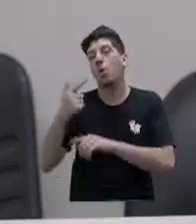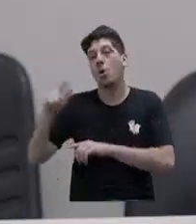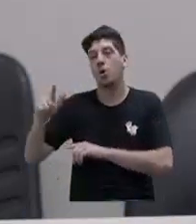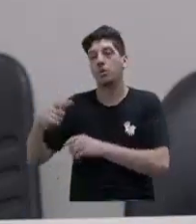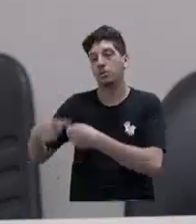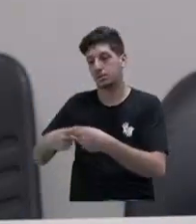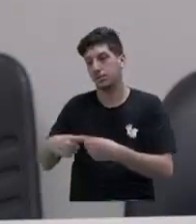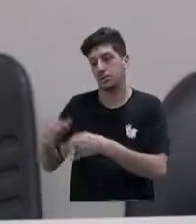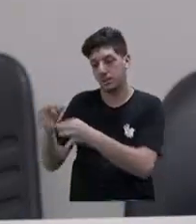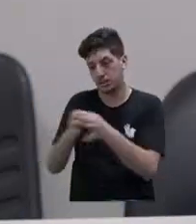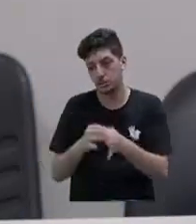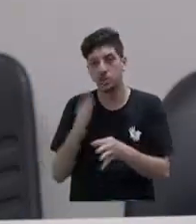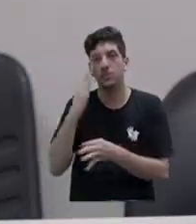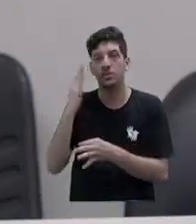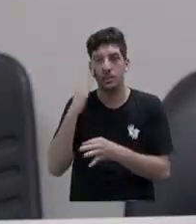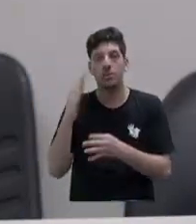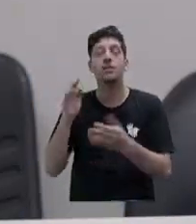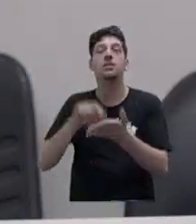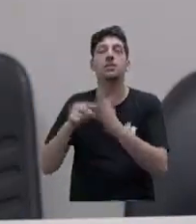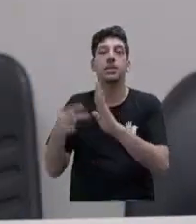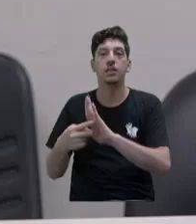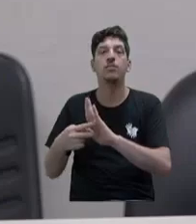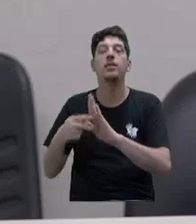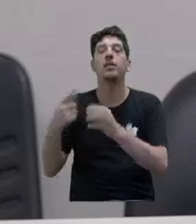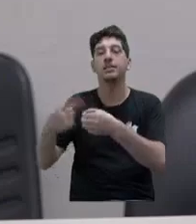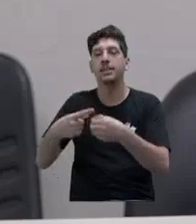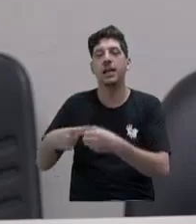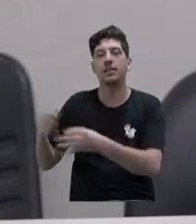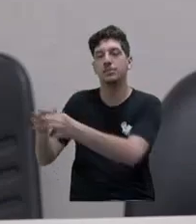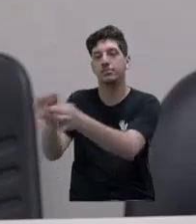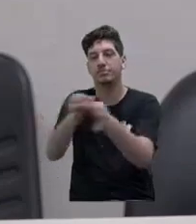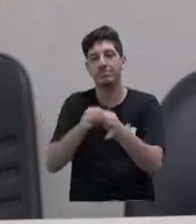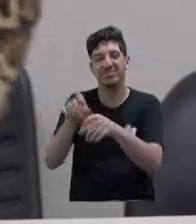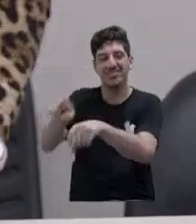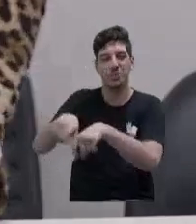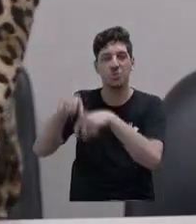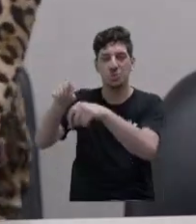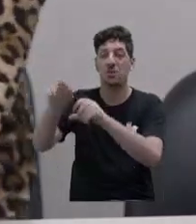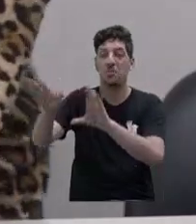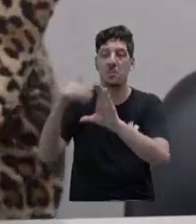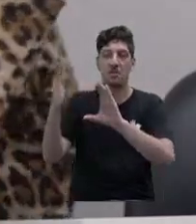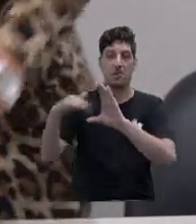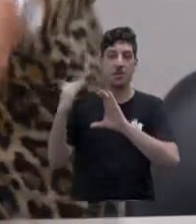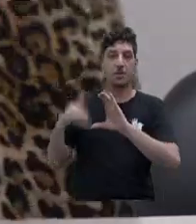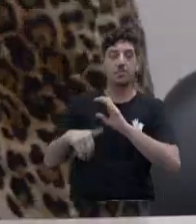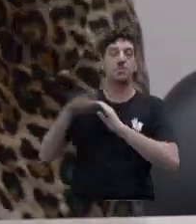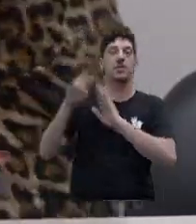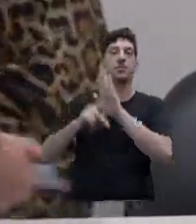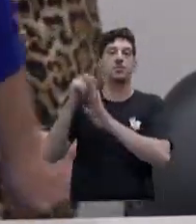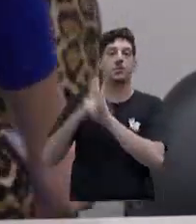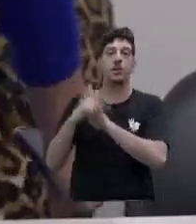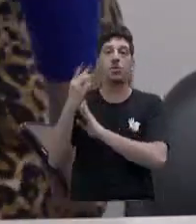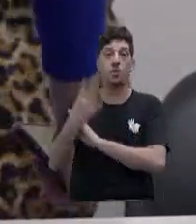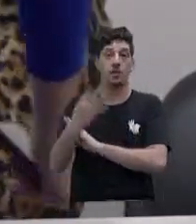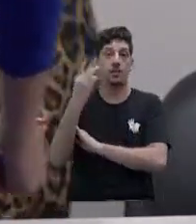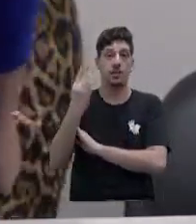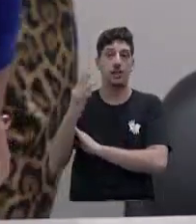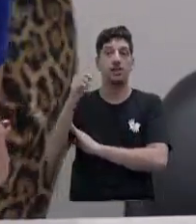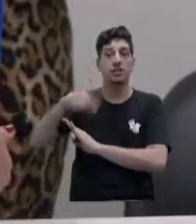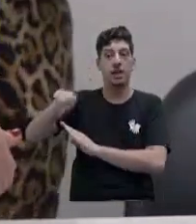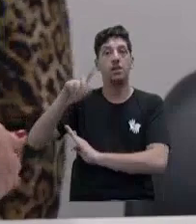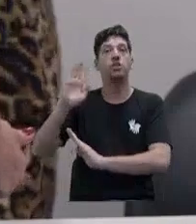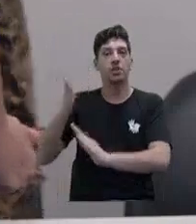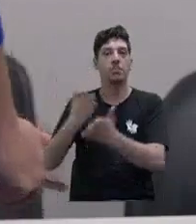está mandando mais projetos. 43% desses projetos já foram aprovados